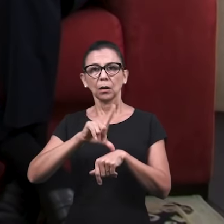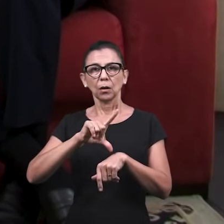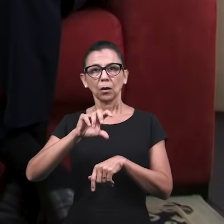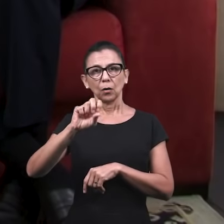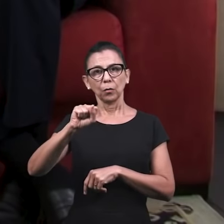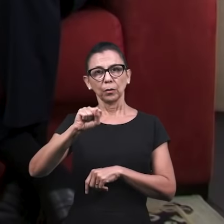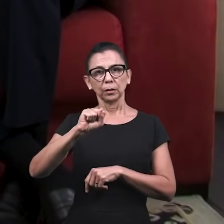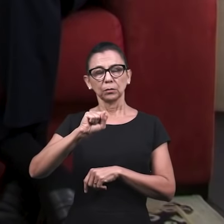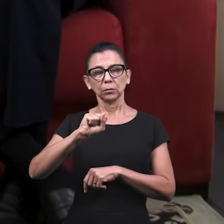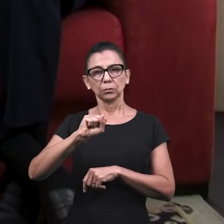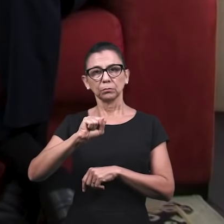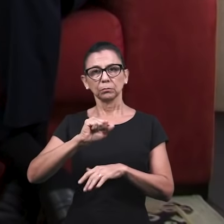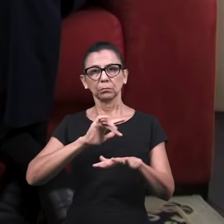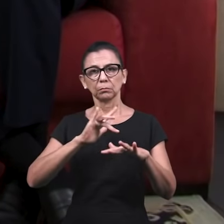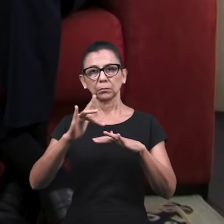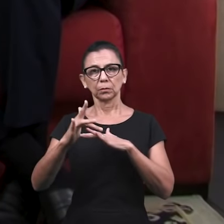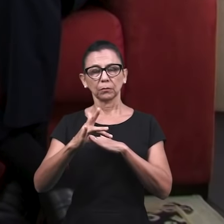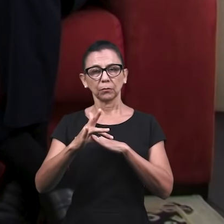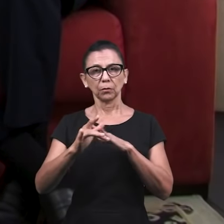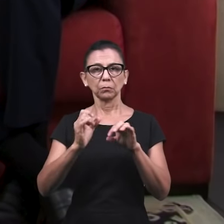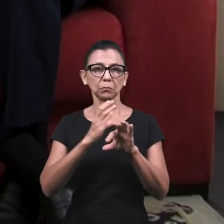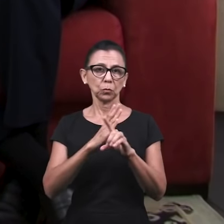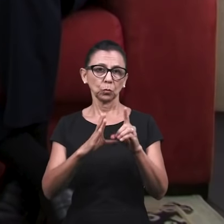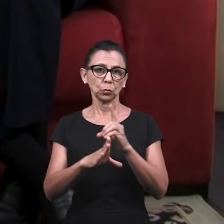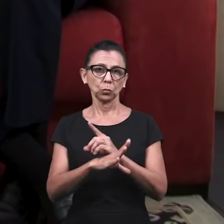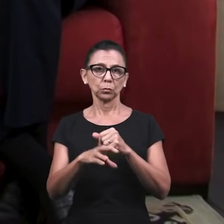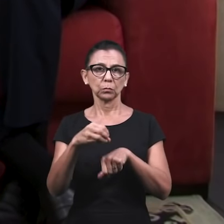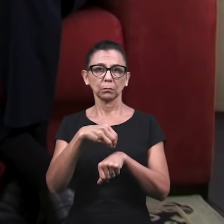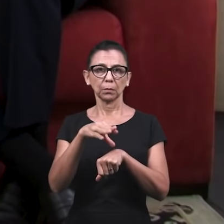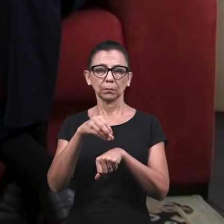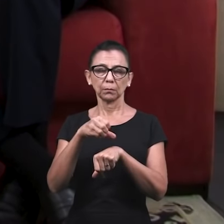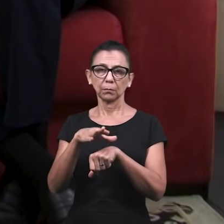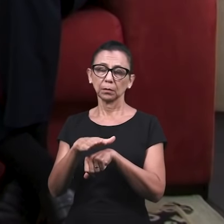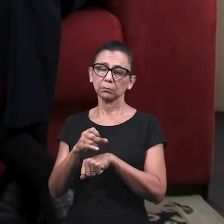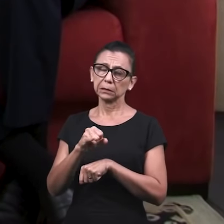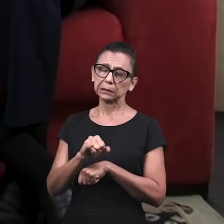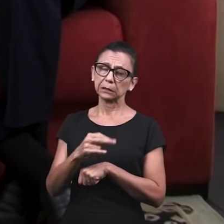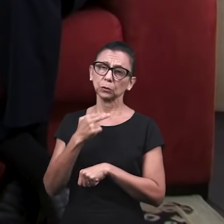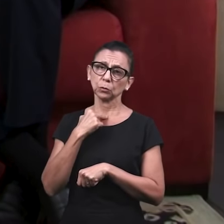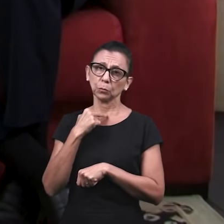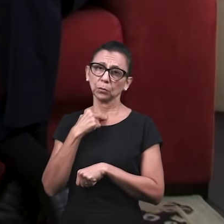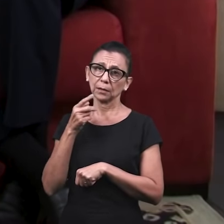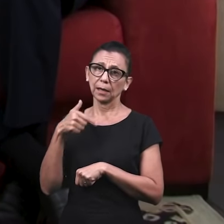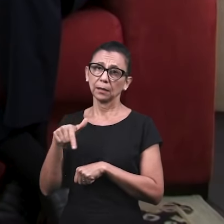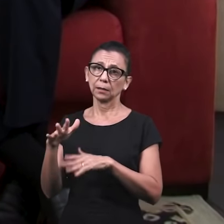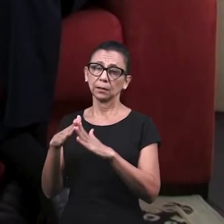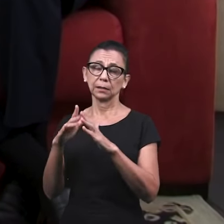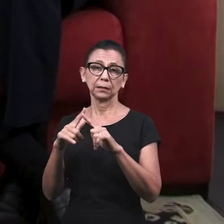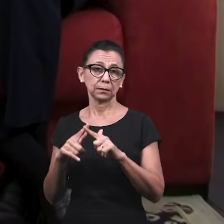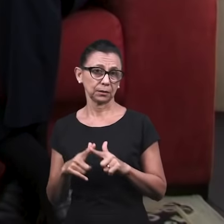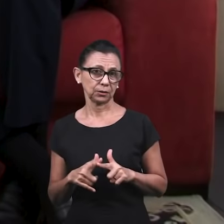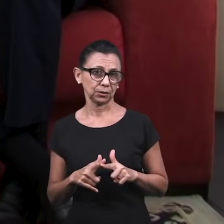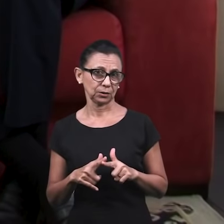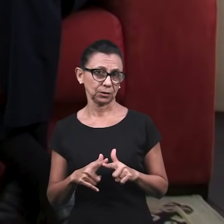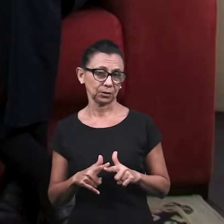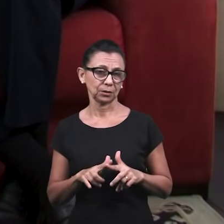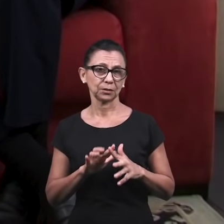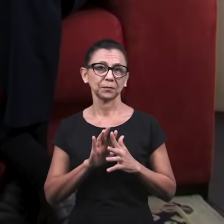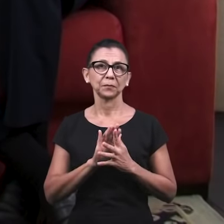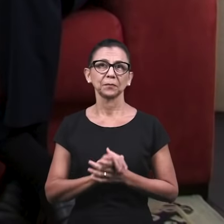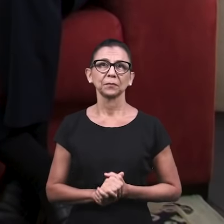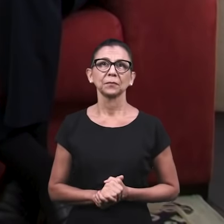na nossa plataforma digital, temos os nossos cultos sendo transmitidos para aqueles que, por algum motivo, não puderem estar na casa do Senhor.